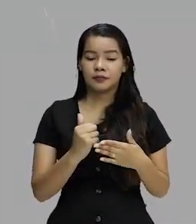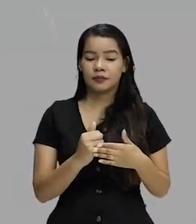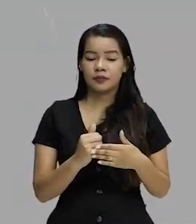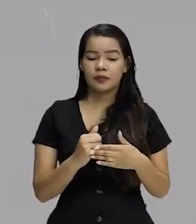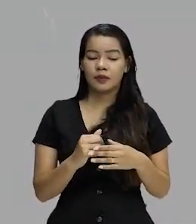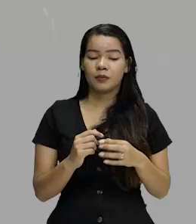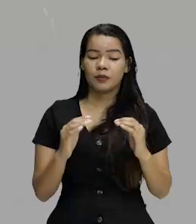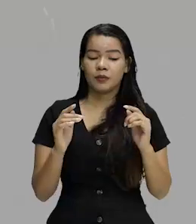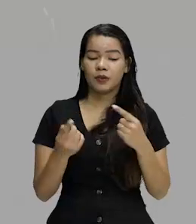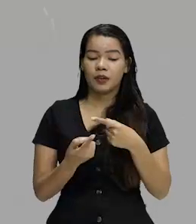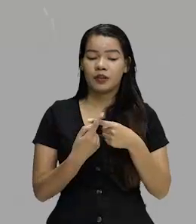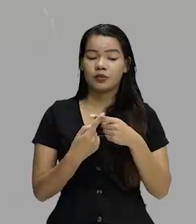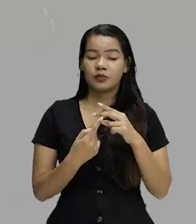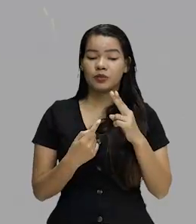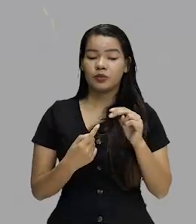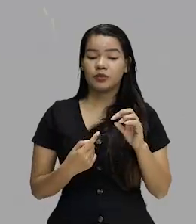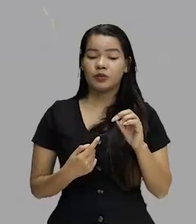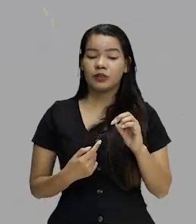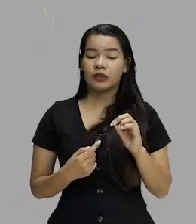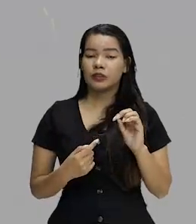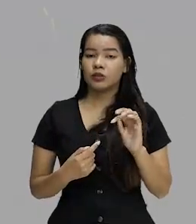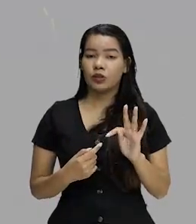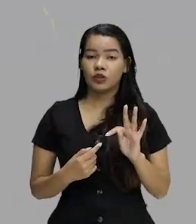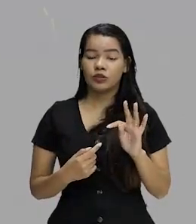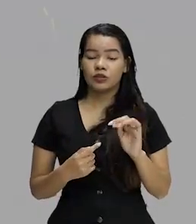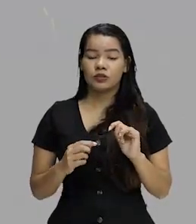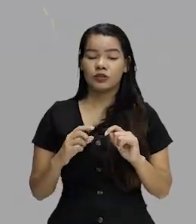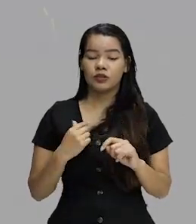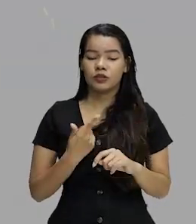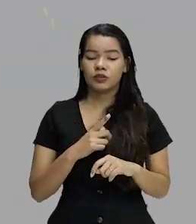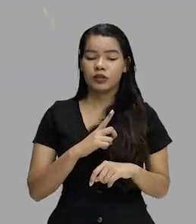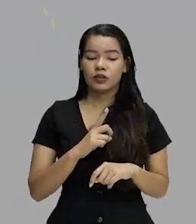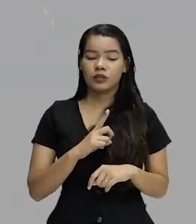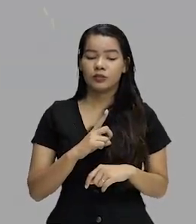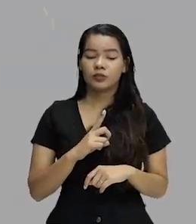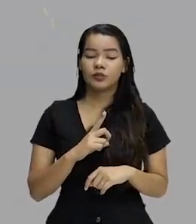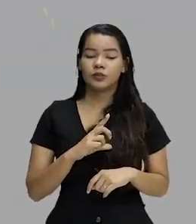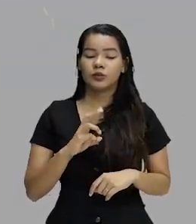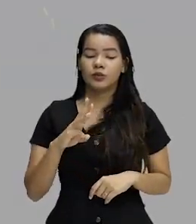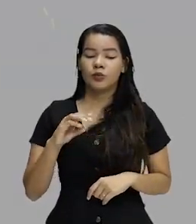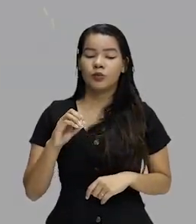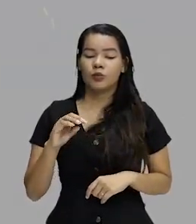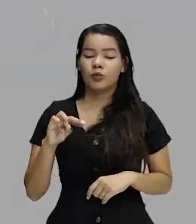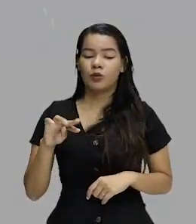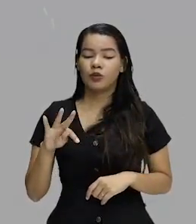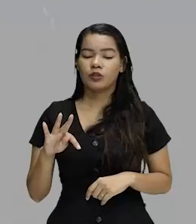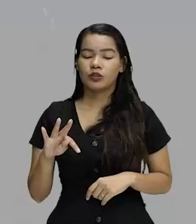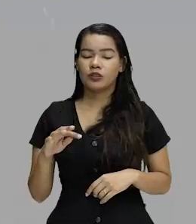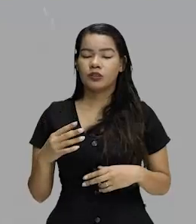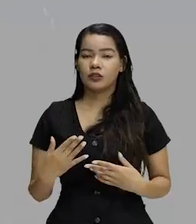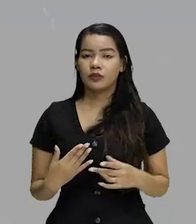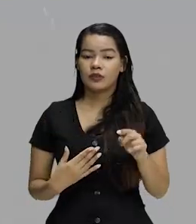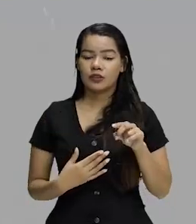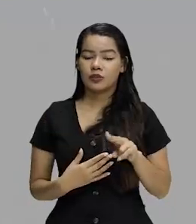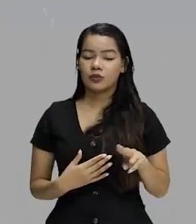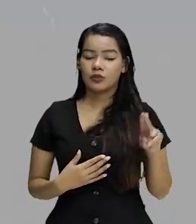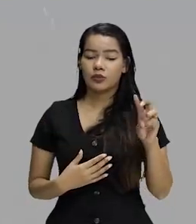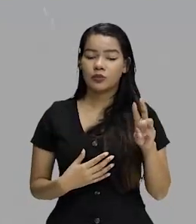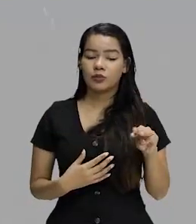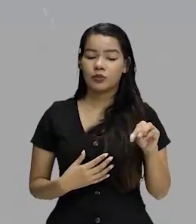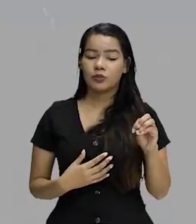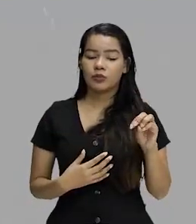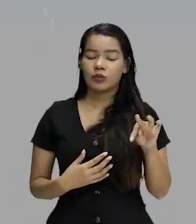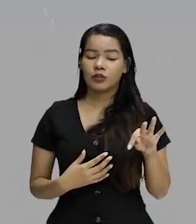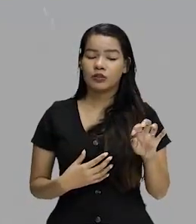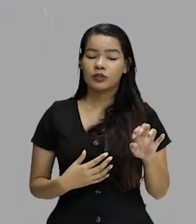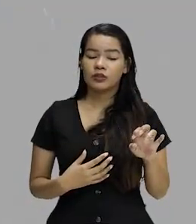ter won't, tá? Então, elimina o ILL e você utiliza won't no lugar.